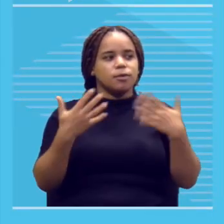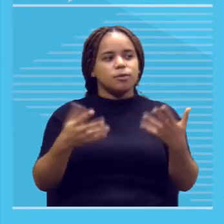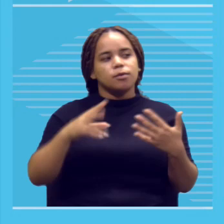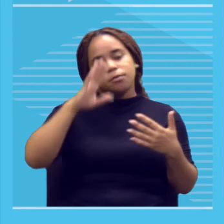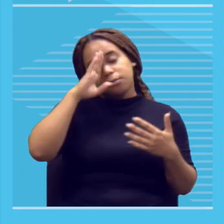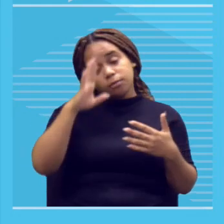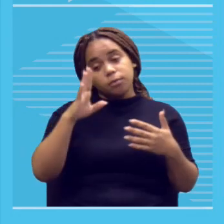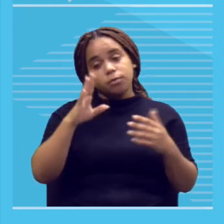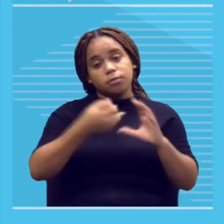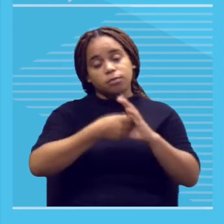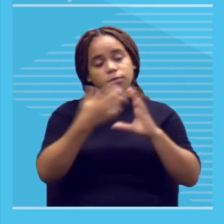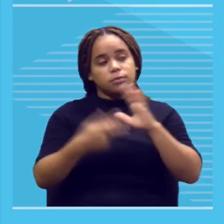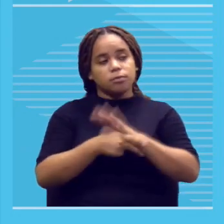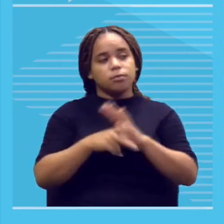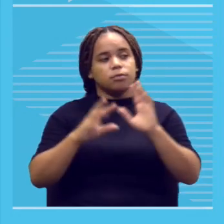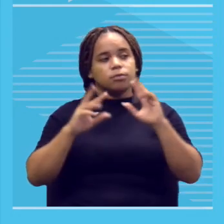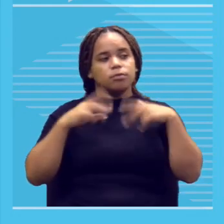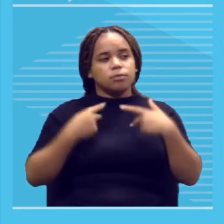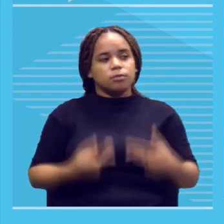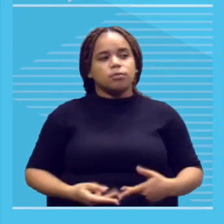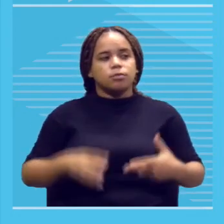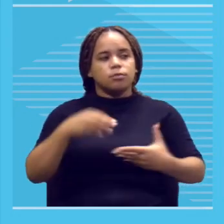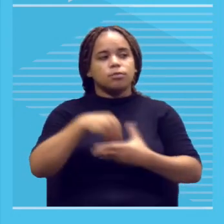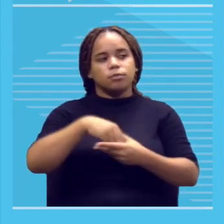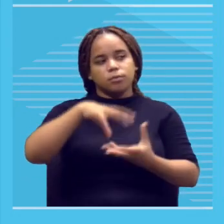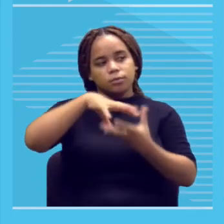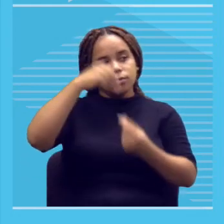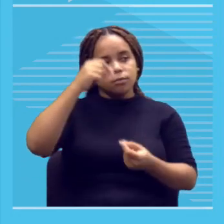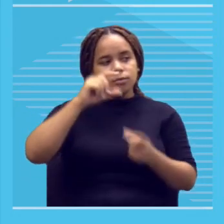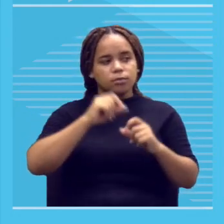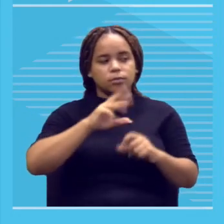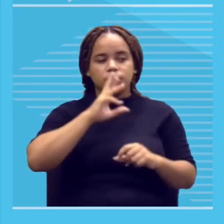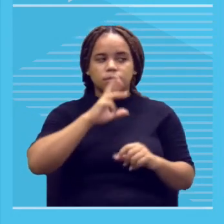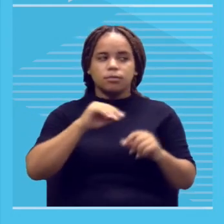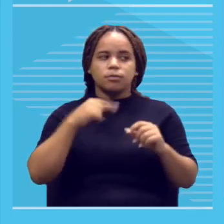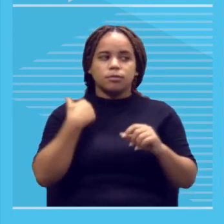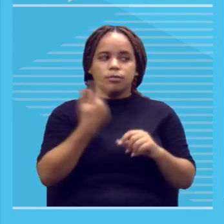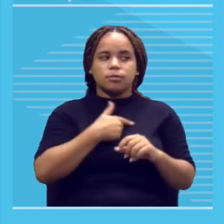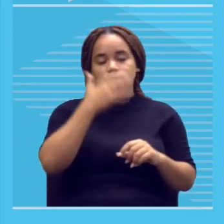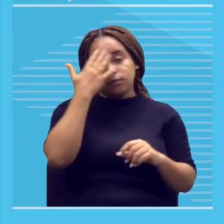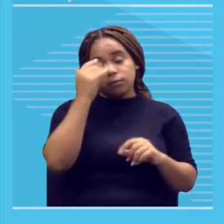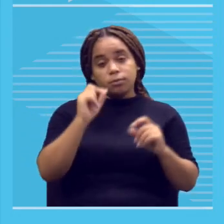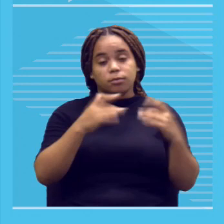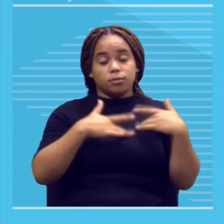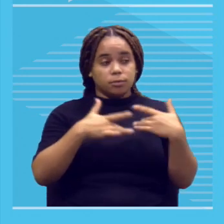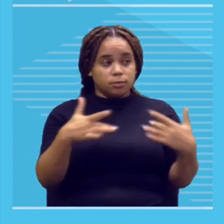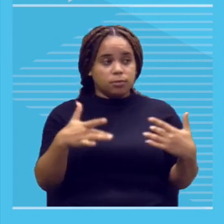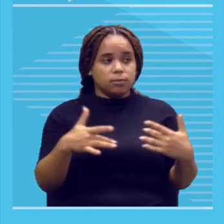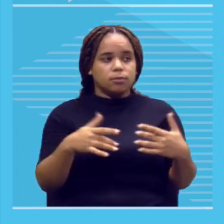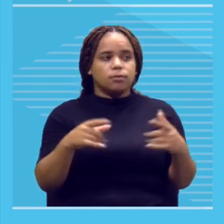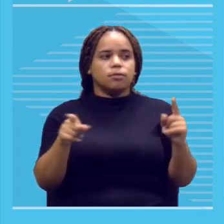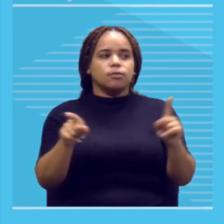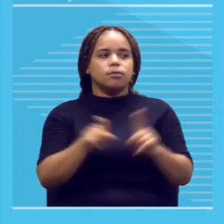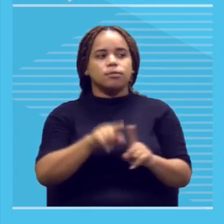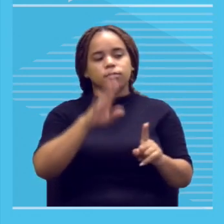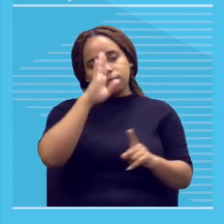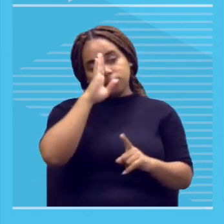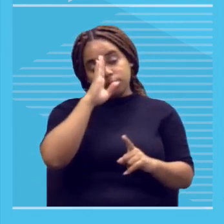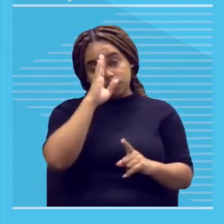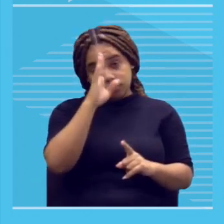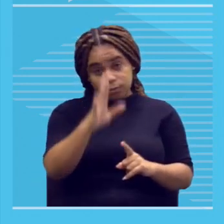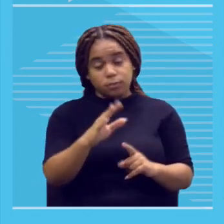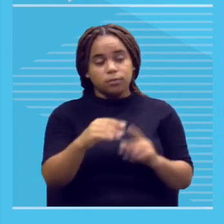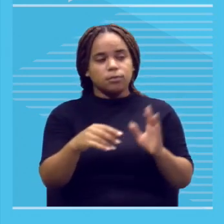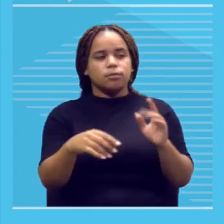virtude é humana Segundo o Espiritismo a resposta sabemos é a caridade Não é é a principal virtude